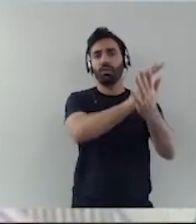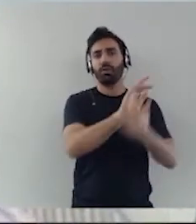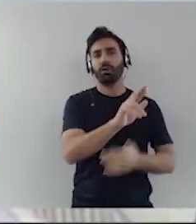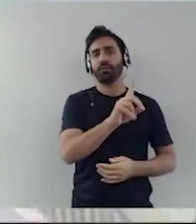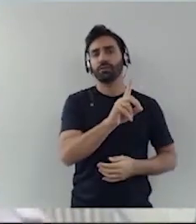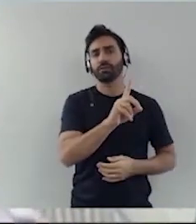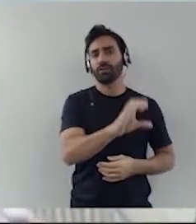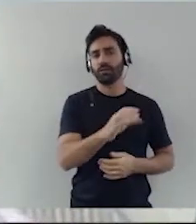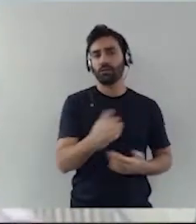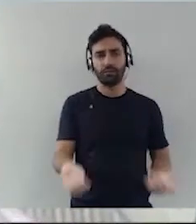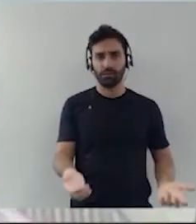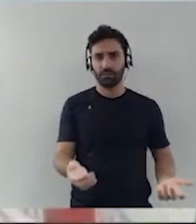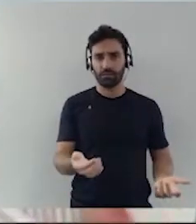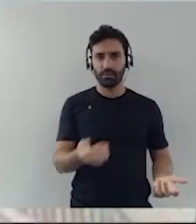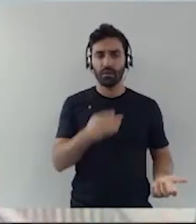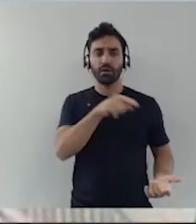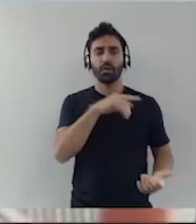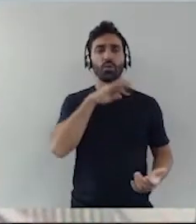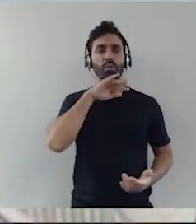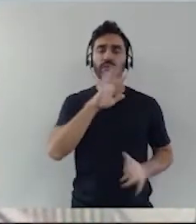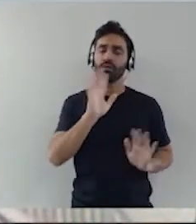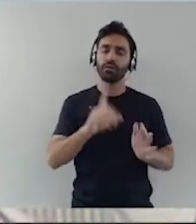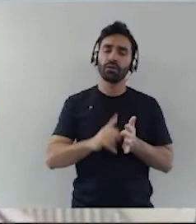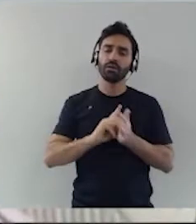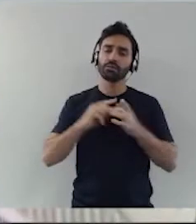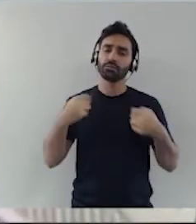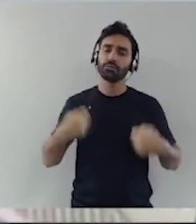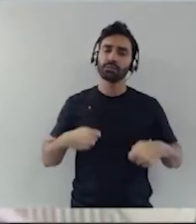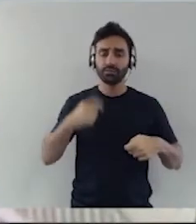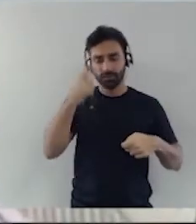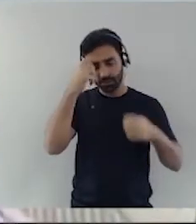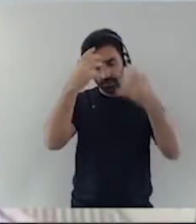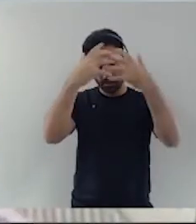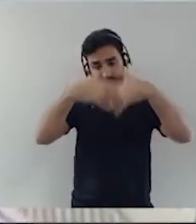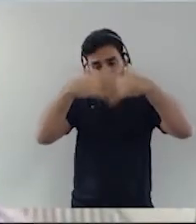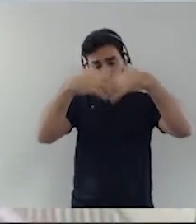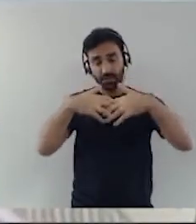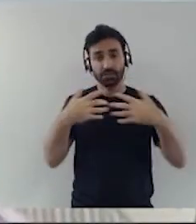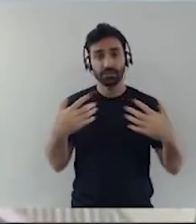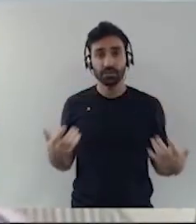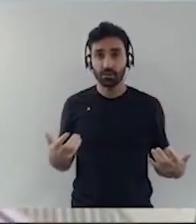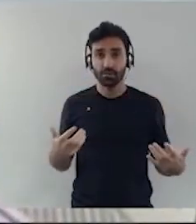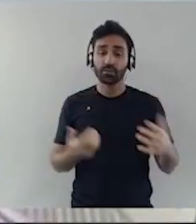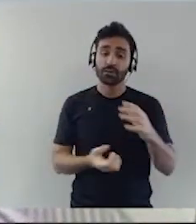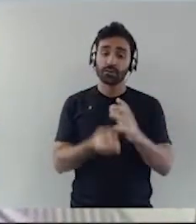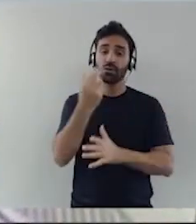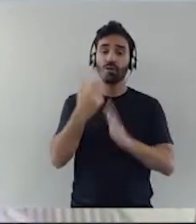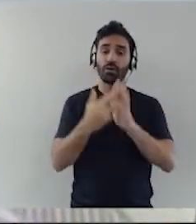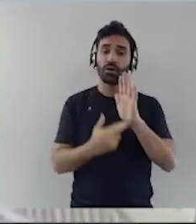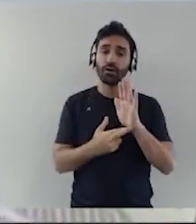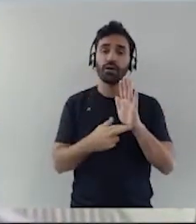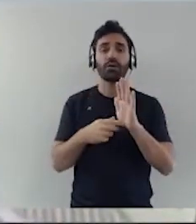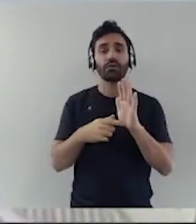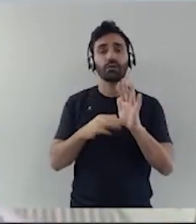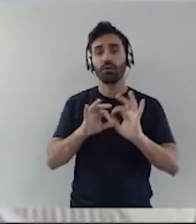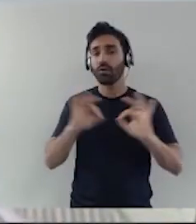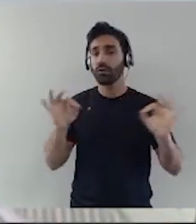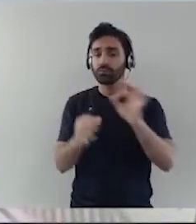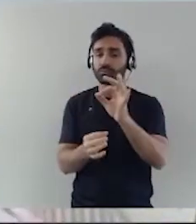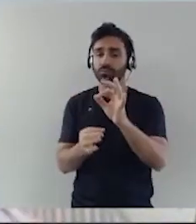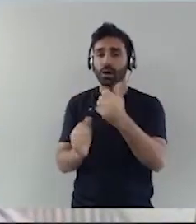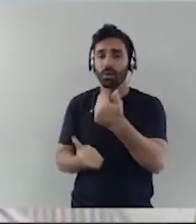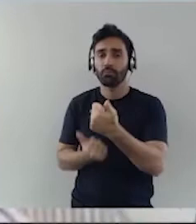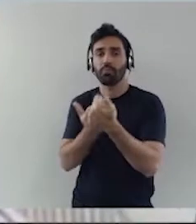RDC antes de fazer uma reflexão mais detida sobre o regime, que foi criado como um balão de ensaio para uma nova